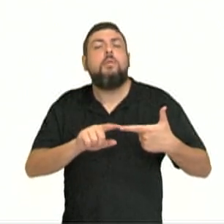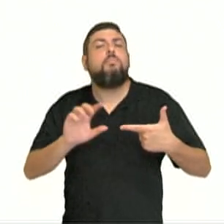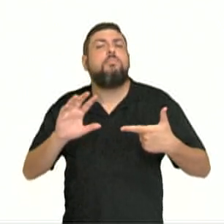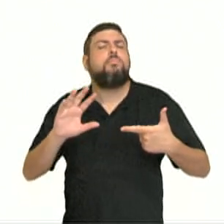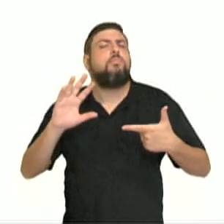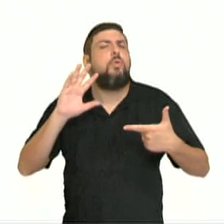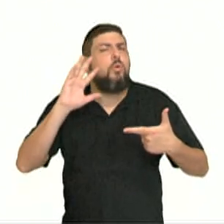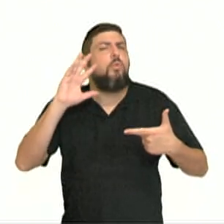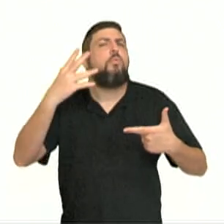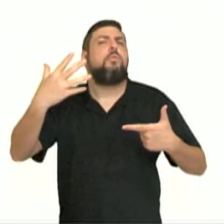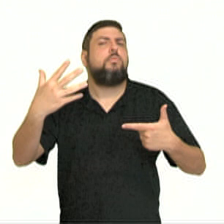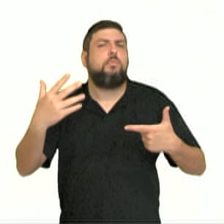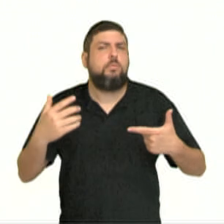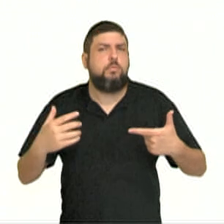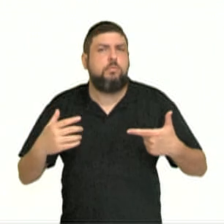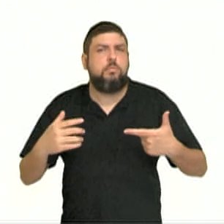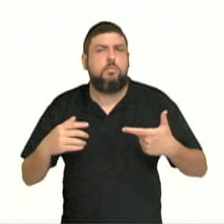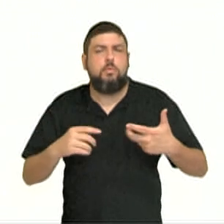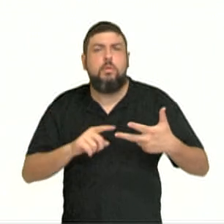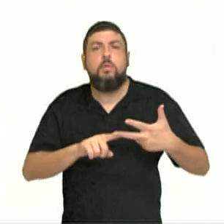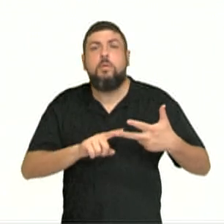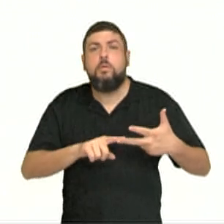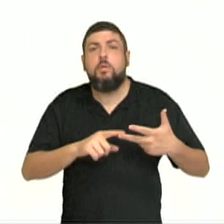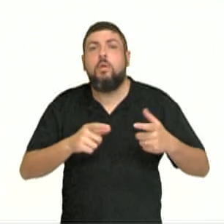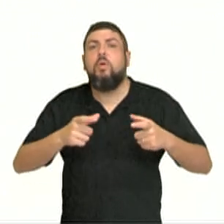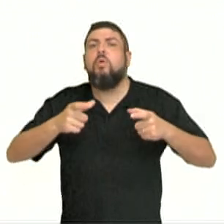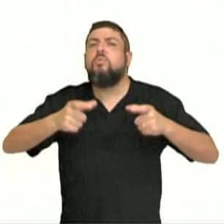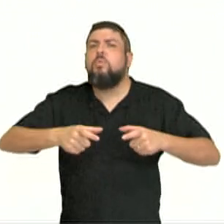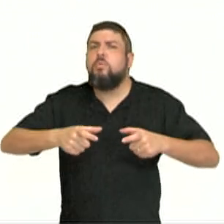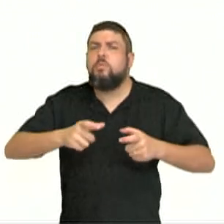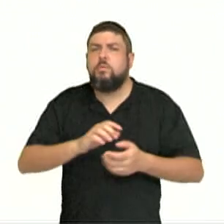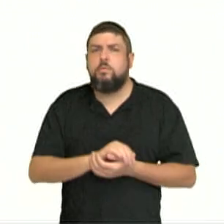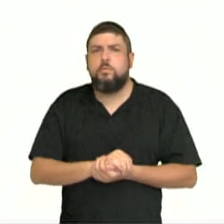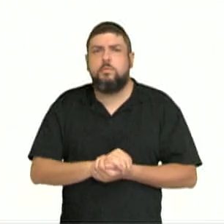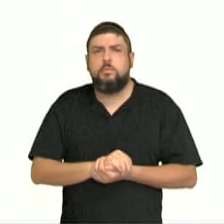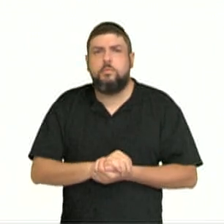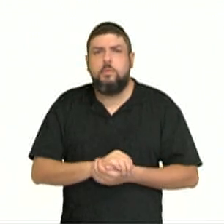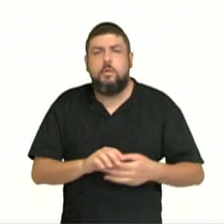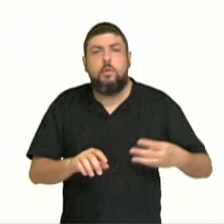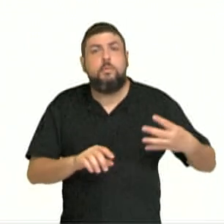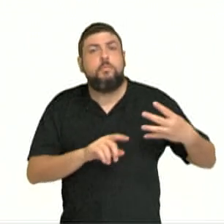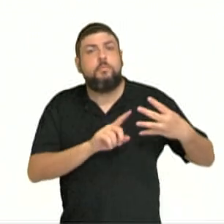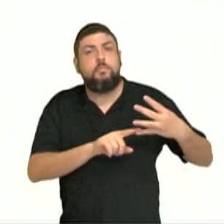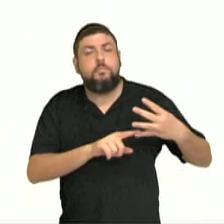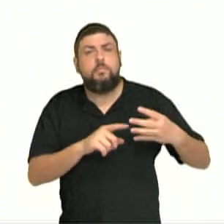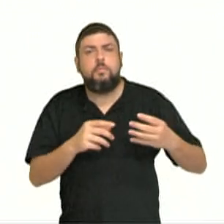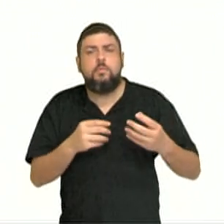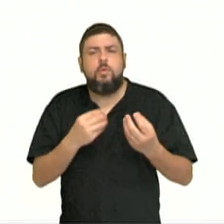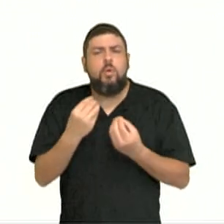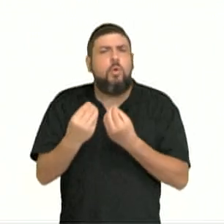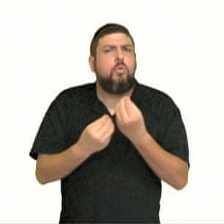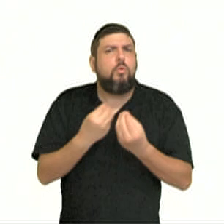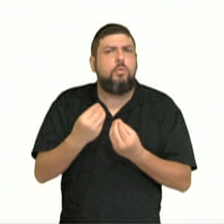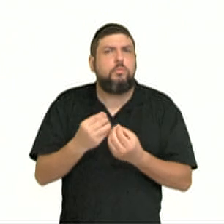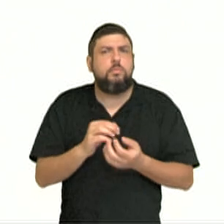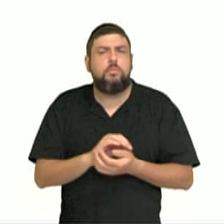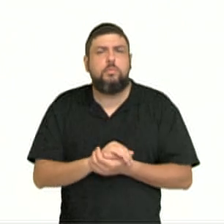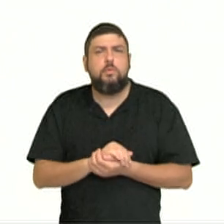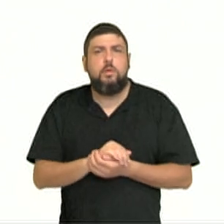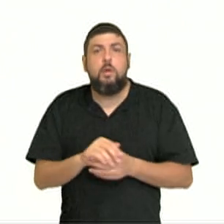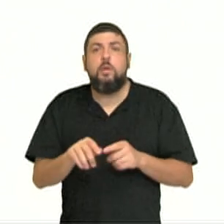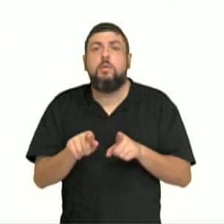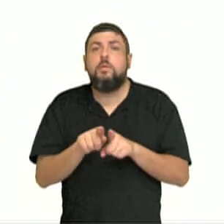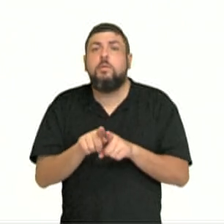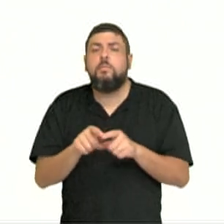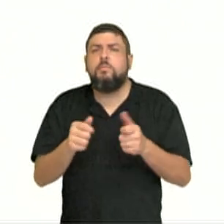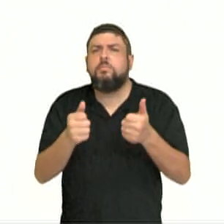Em que momento? Onde? Né? Então, em que local? Como isso aconteceu? E uma explicação